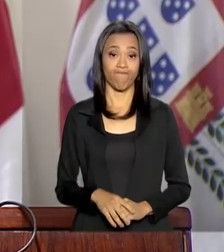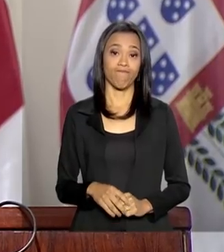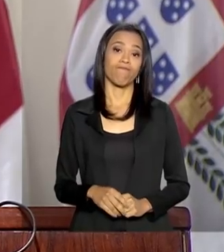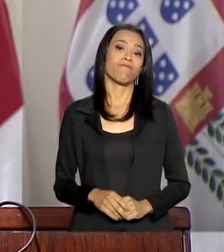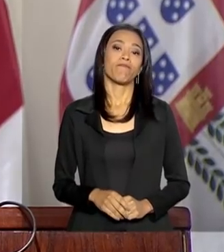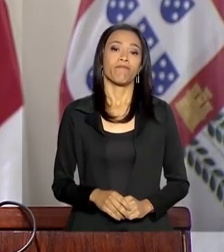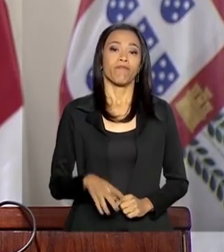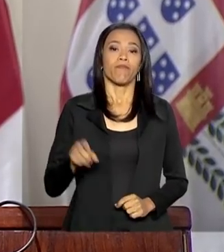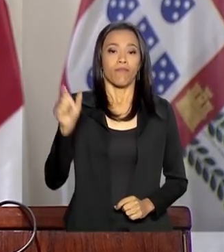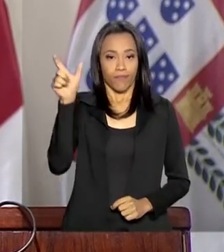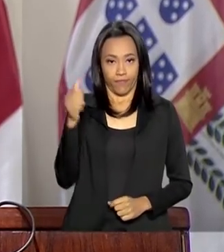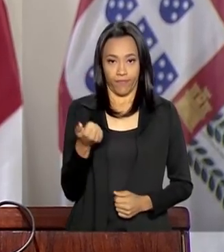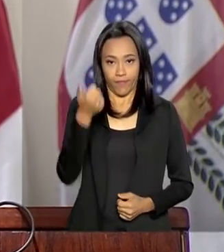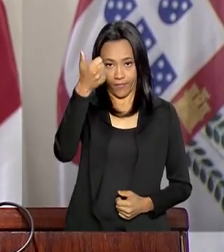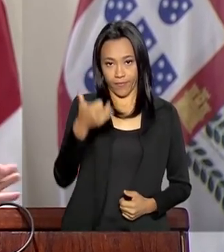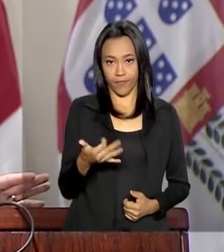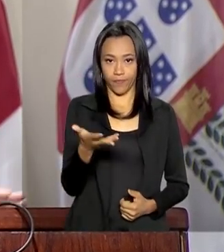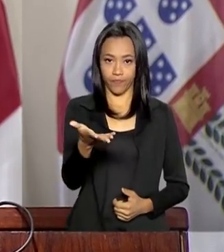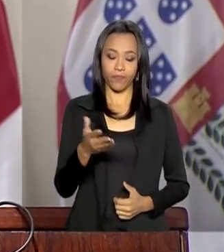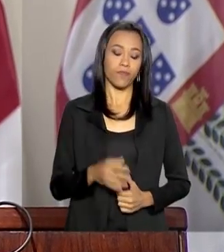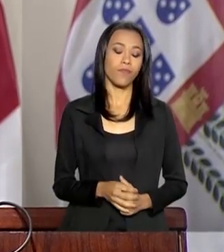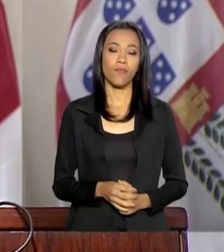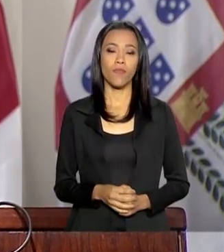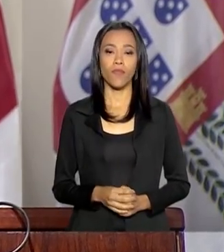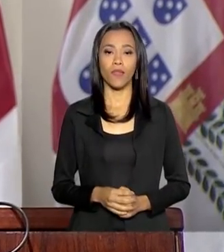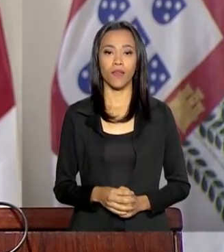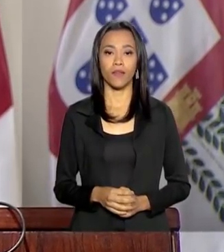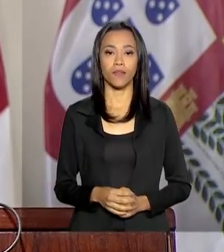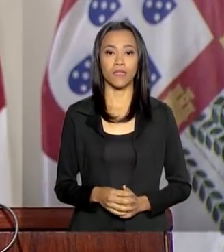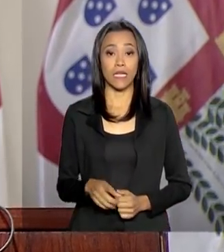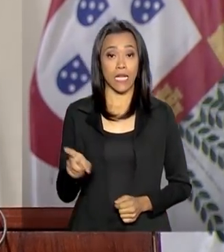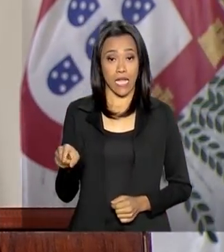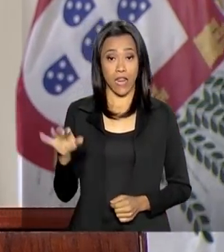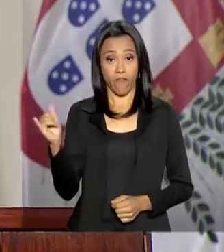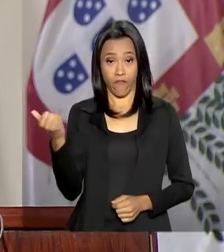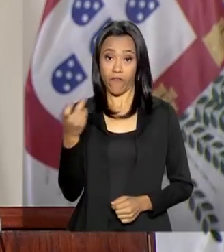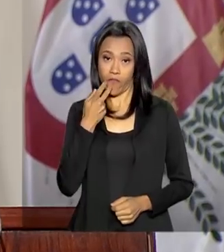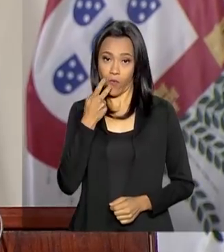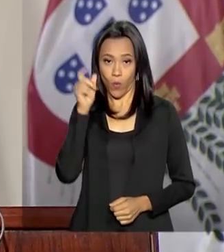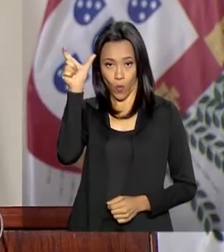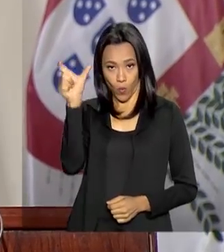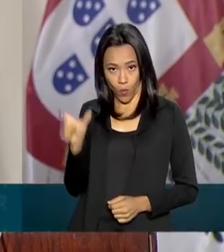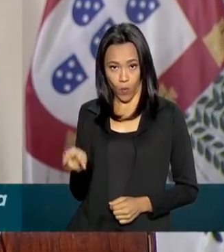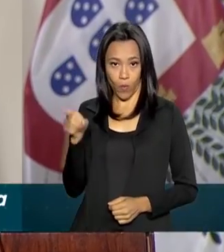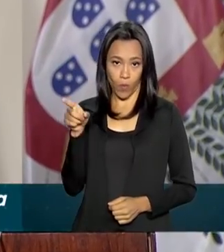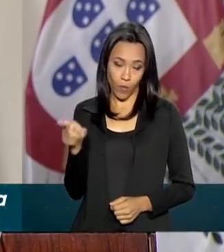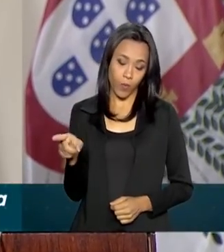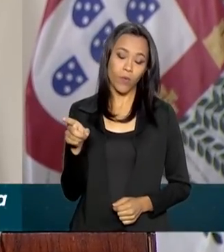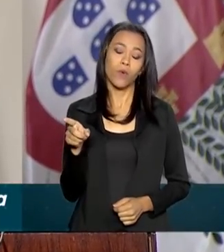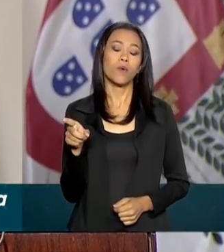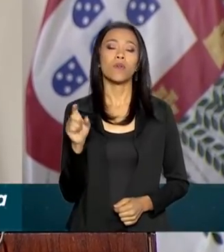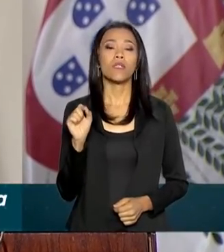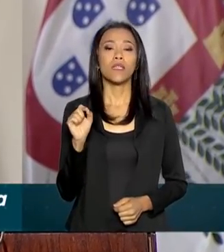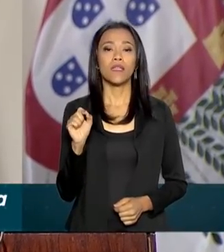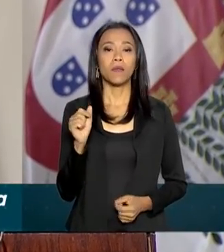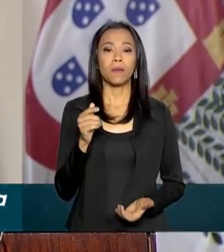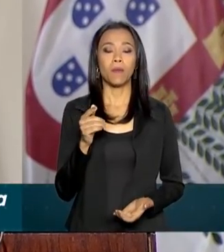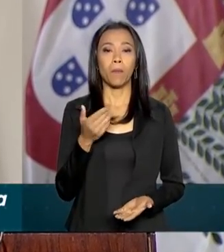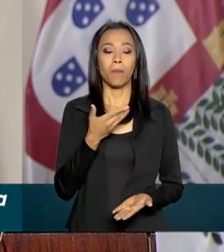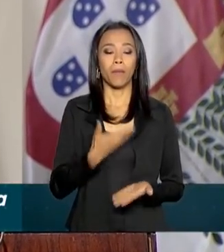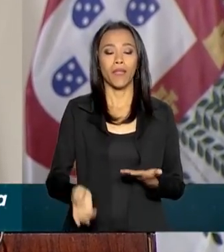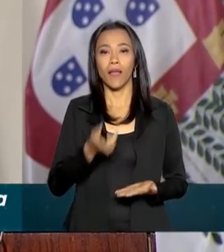ar é porque ele perdeu o emprego dele não mas é sinal que juntos